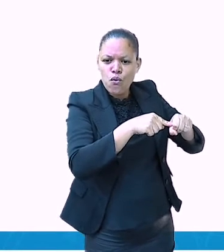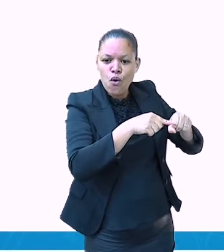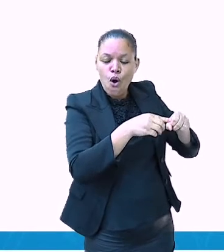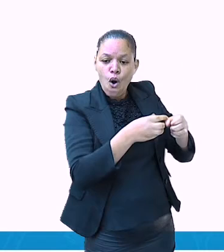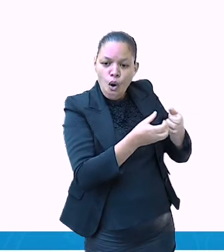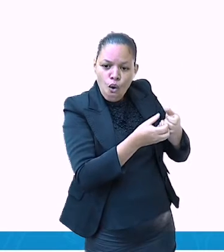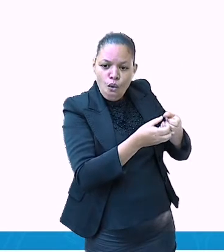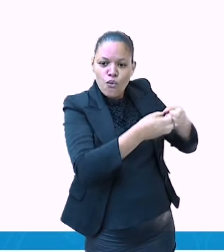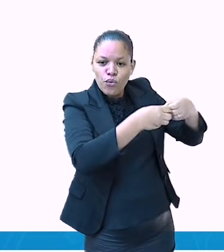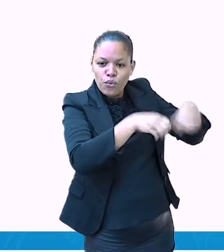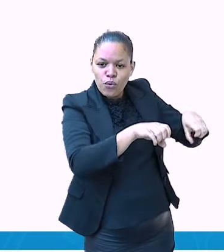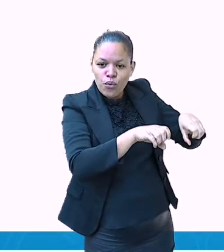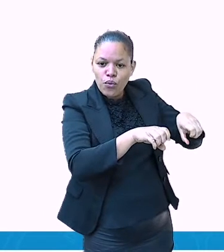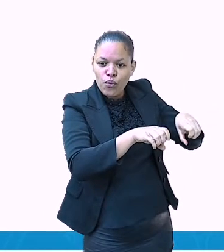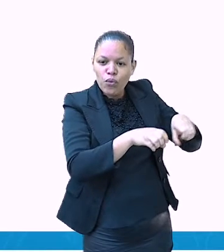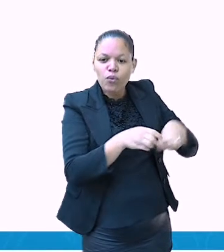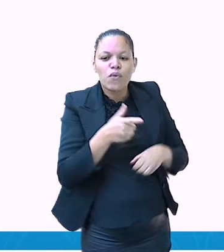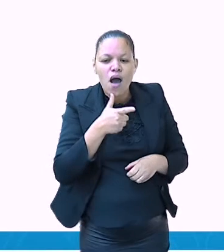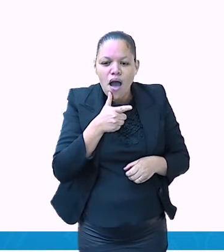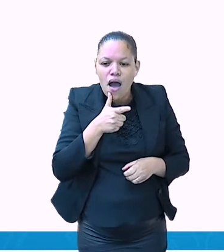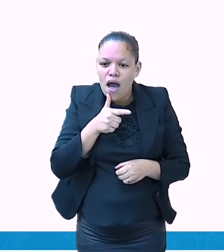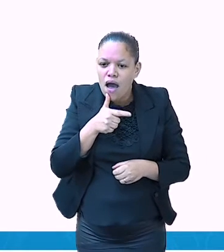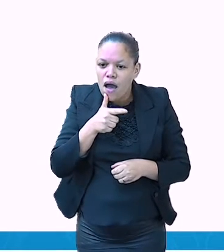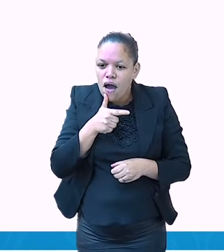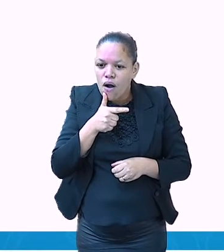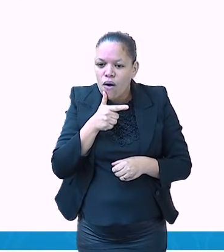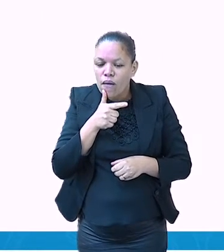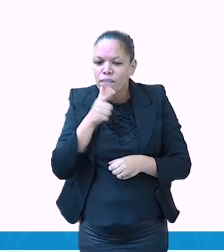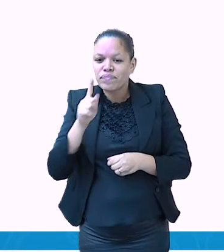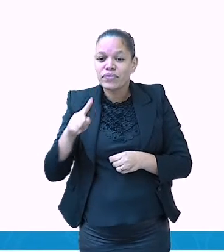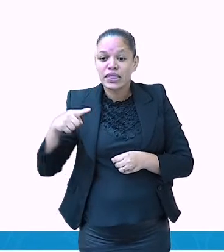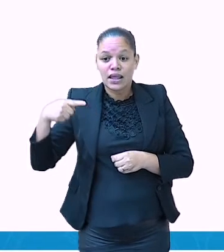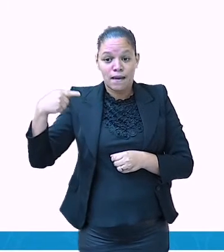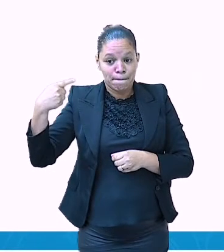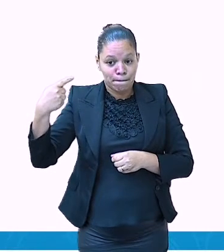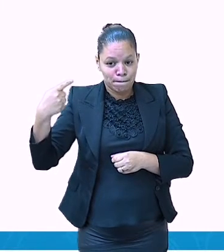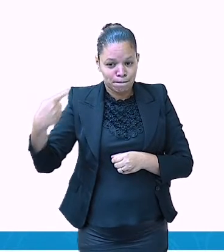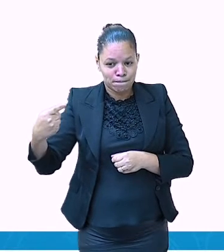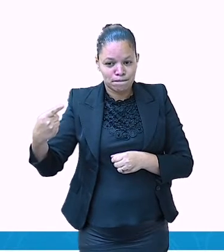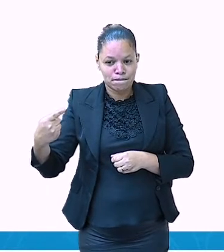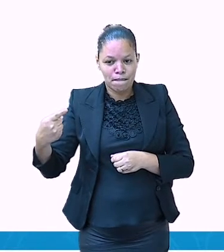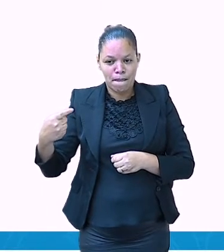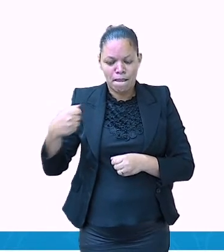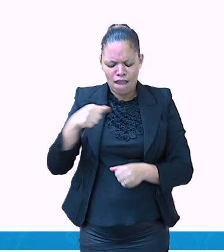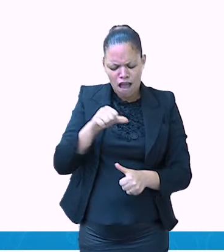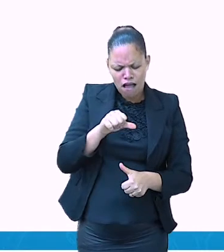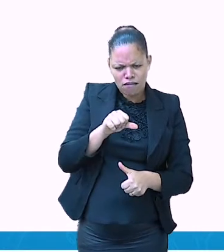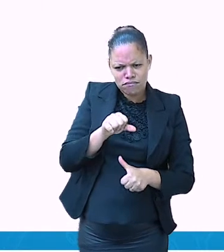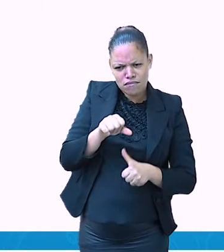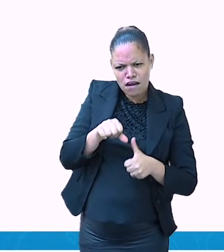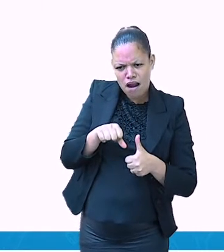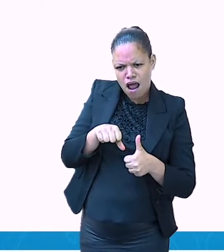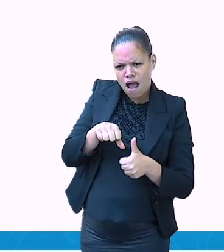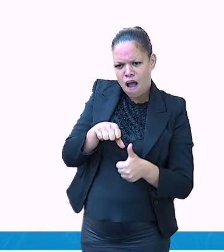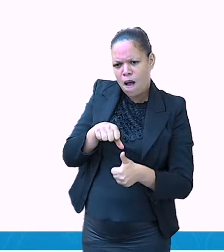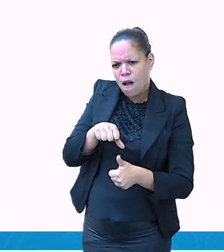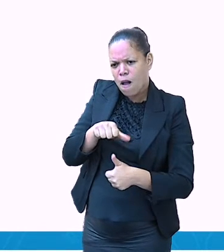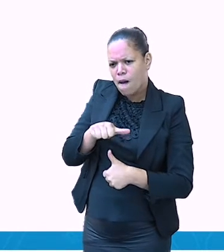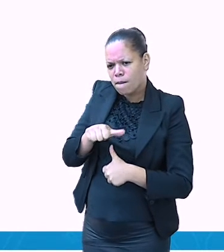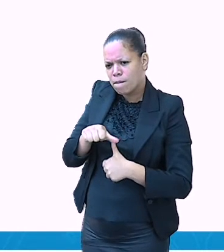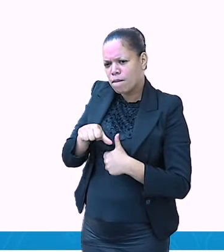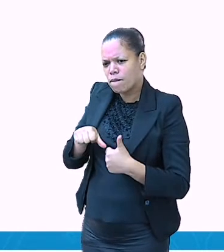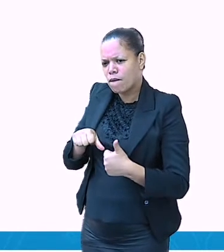Depois passa pelo estágio de embrião, então perceba, vai sofrendo uma mudança,